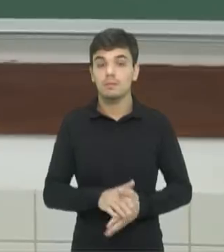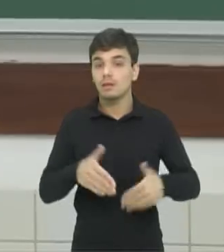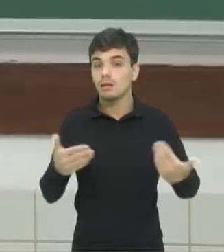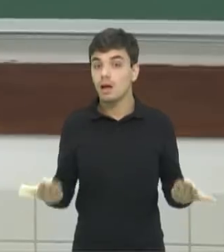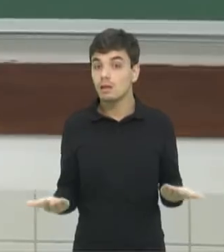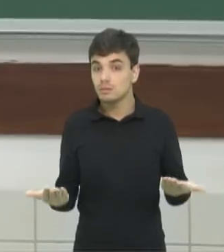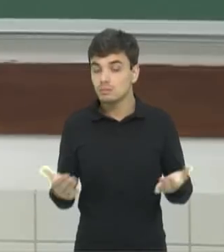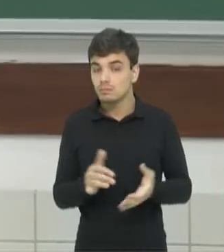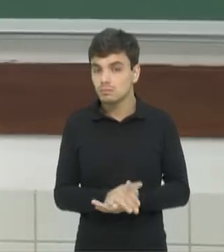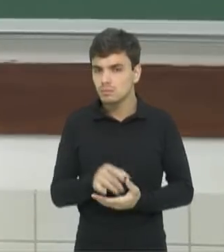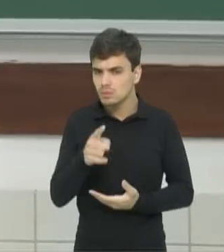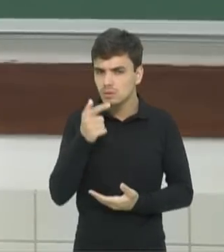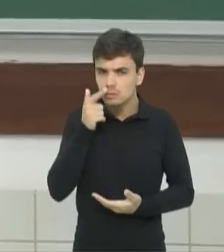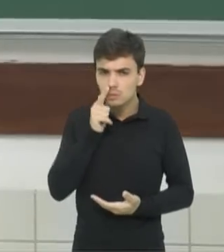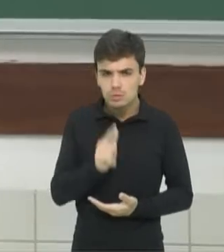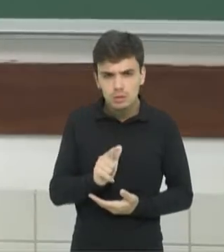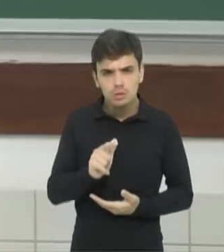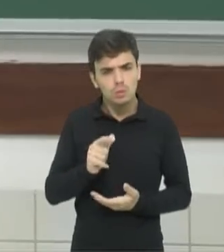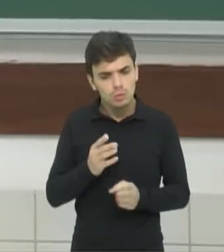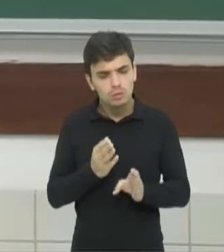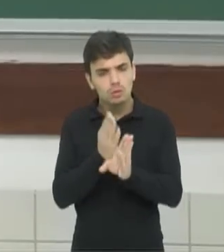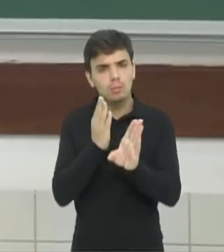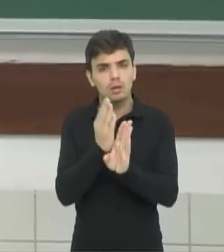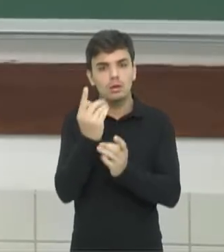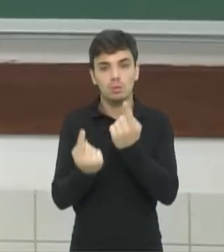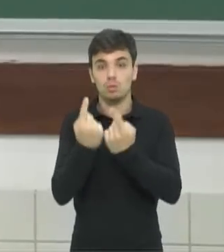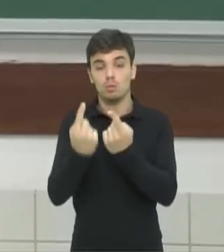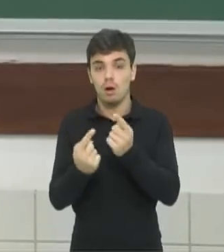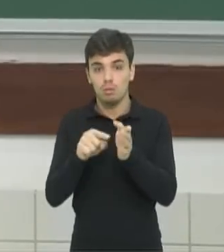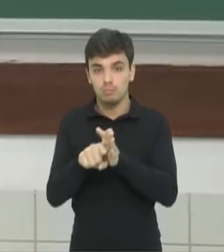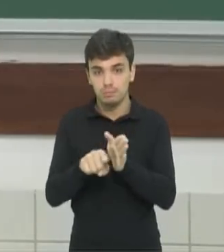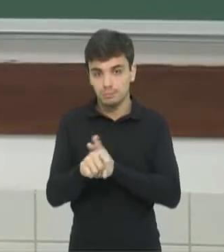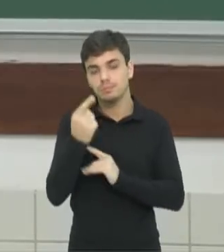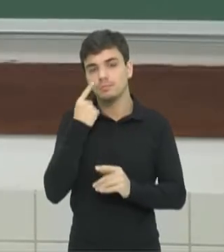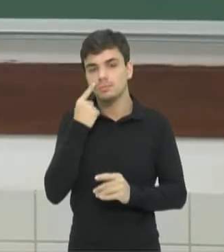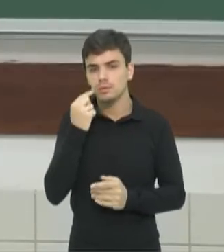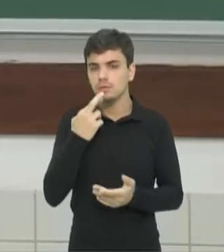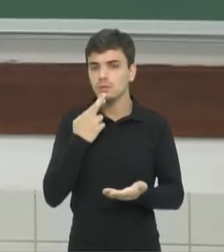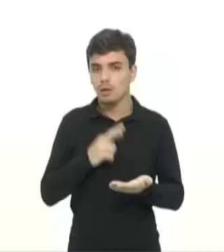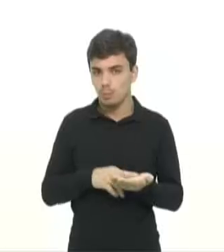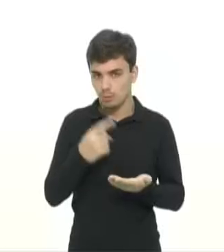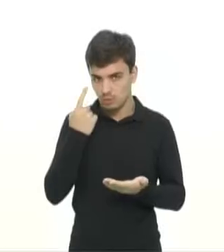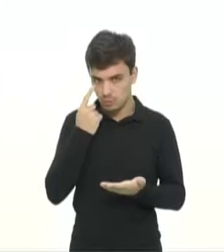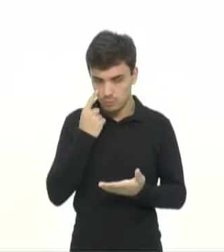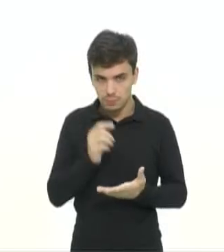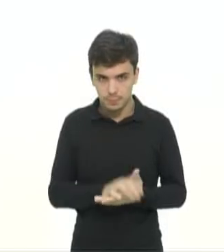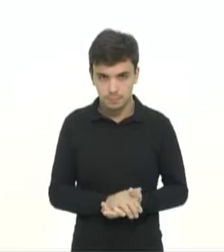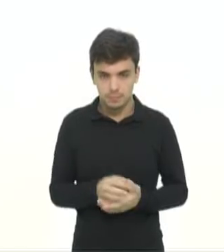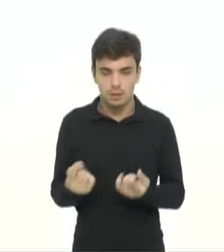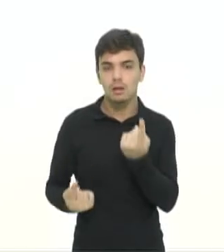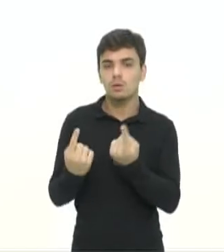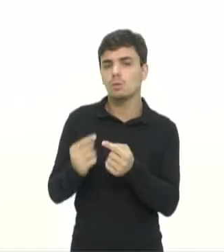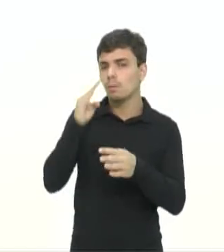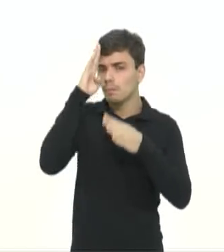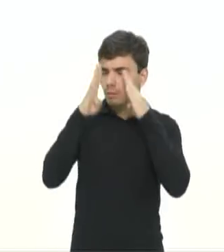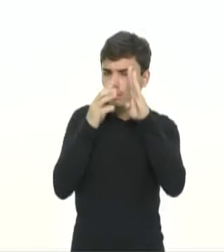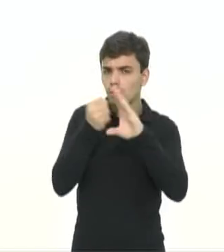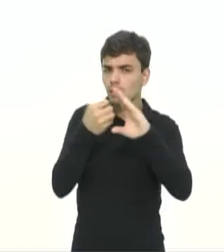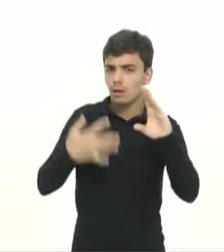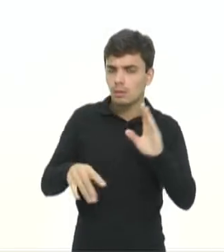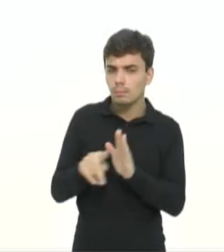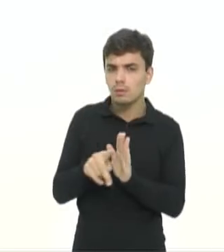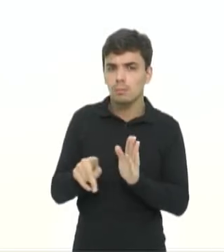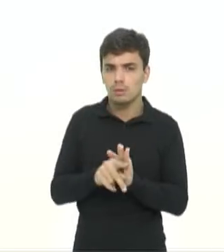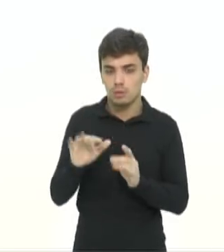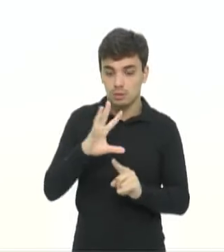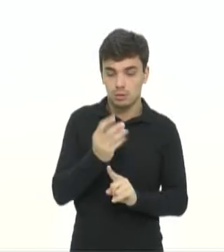E aí, pessoal, será que você descobriu qual é a questão aqui? Vamos ver a respostinha? Qual é a principal característica, então, da